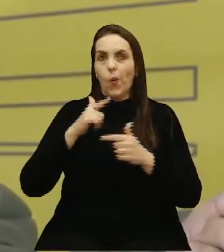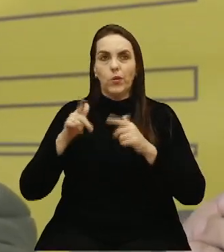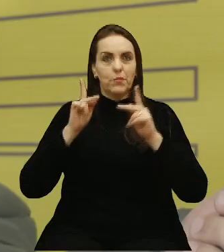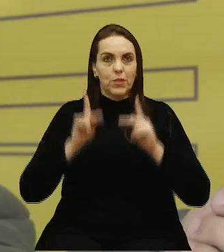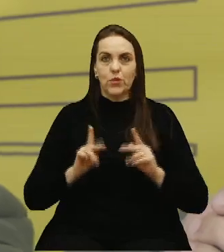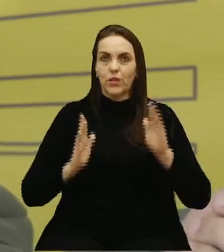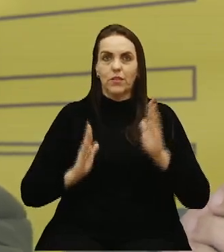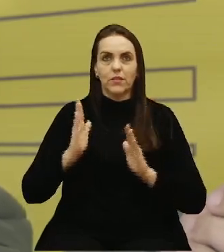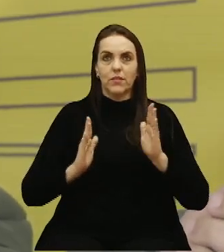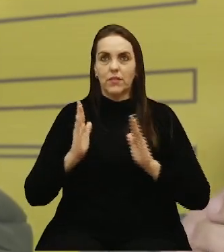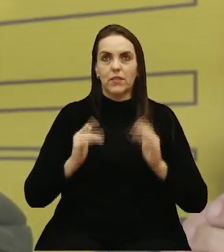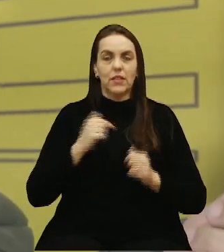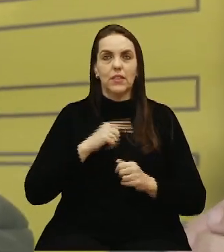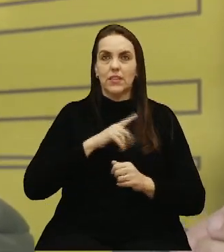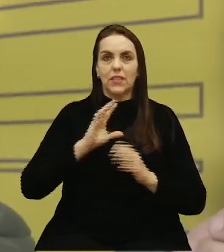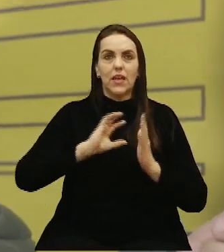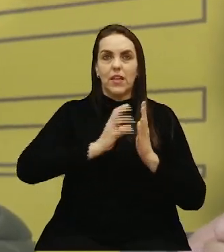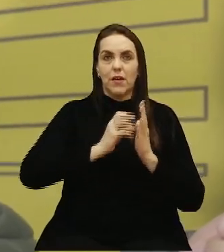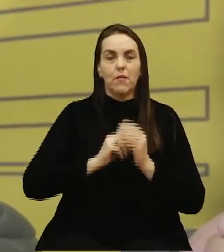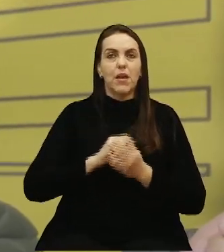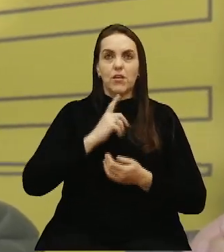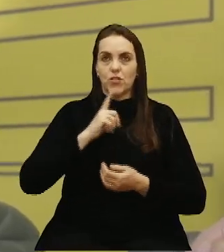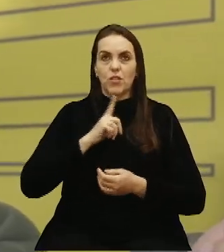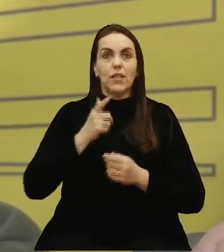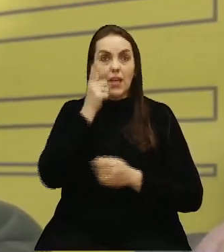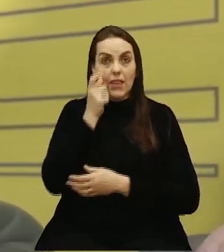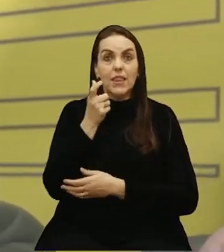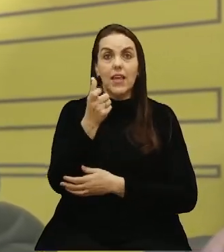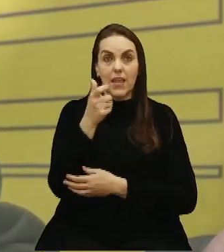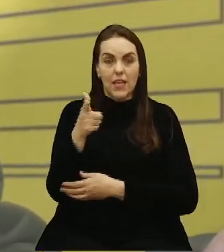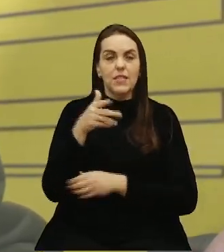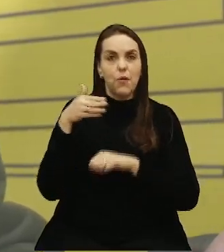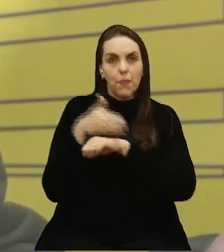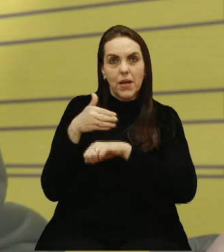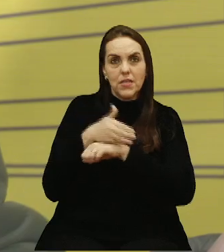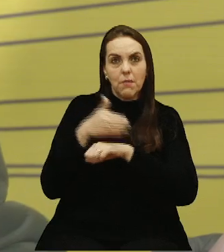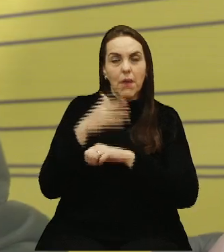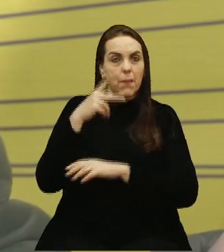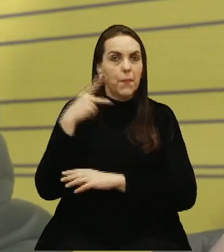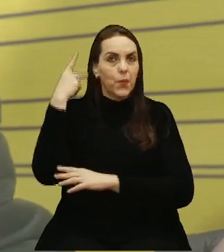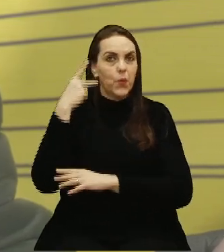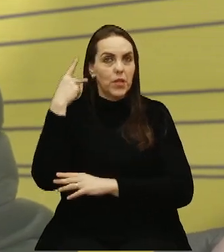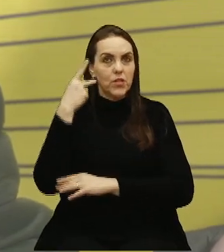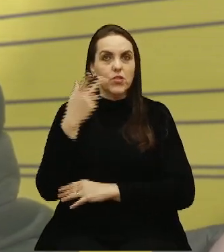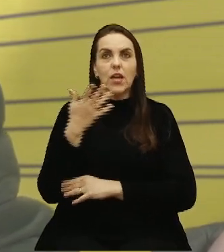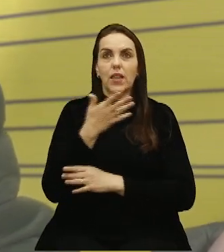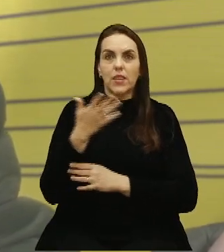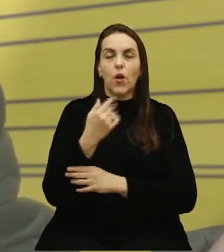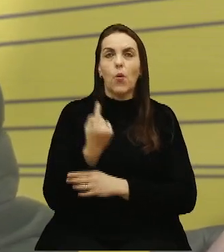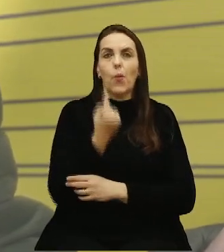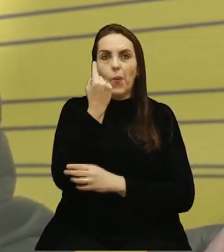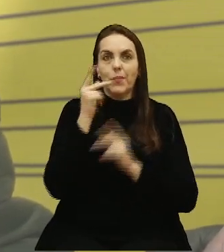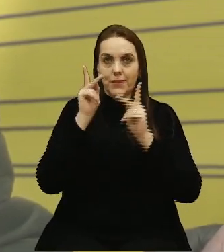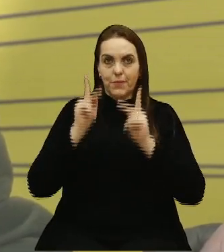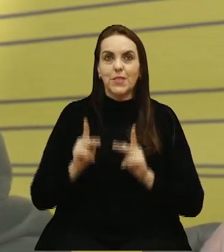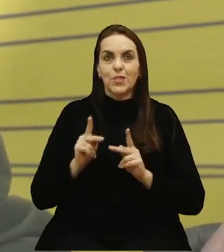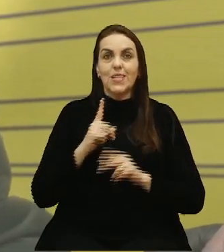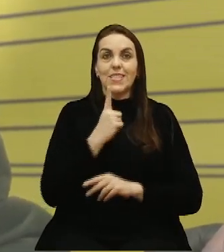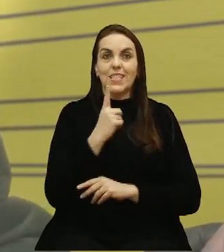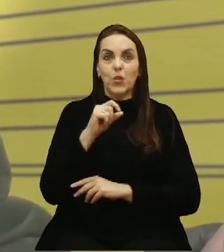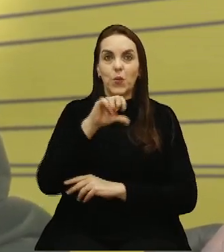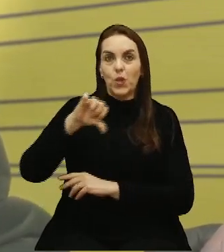mandato, alguns nem filiação partidária têm, mas têm o interesse em participar da política. Então, eu fui uma dessas pessoas, dessas